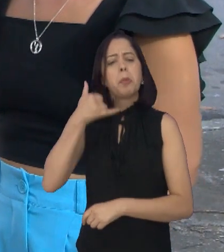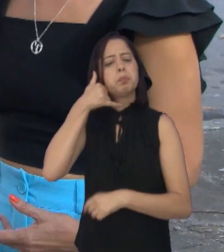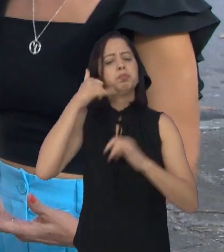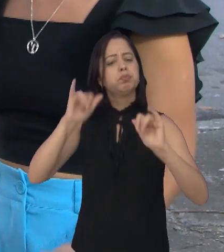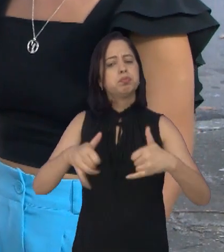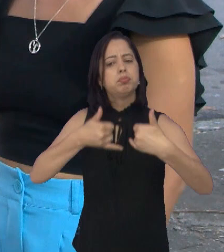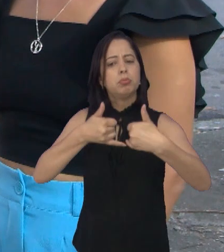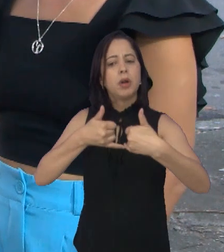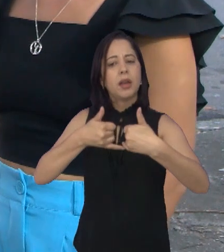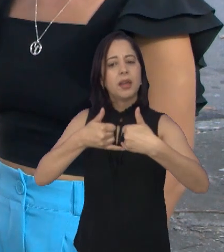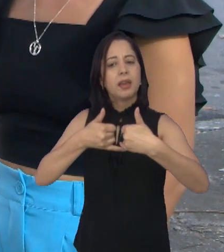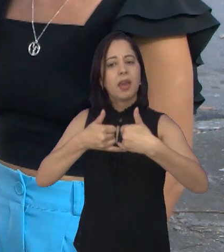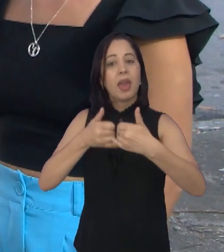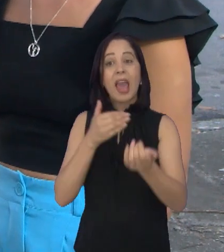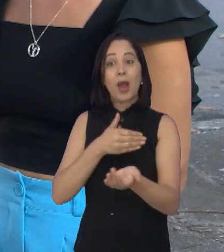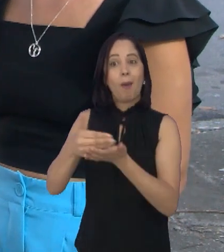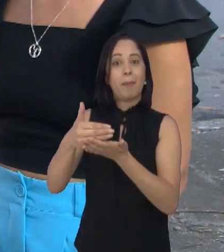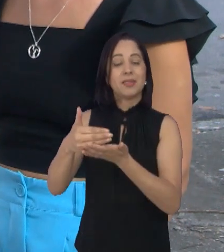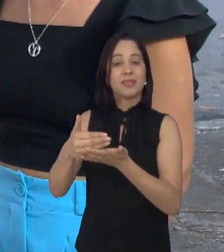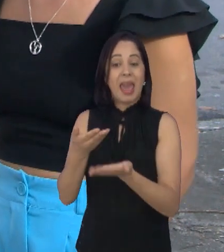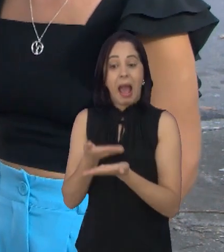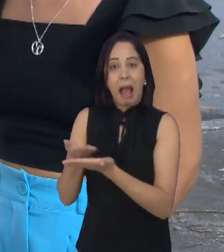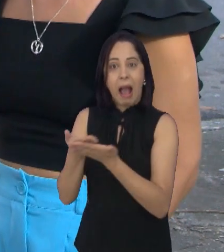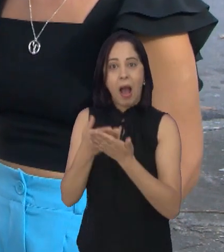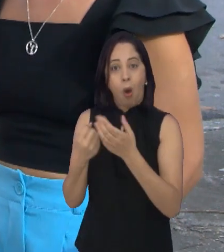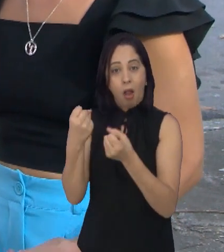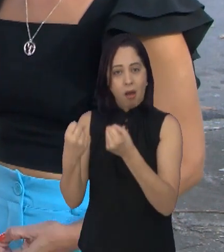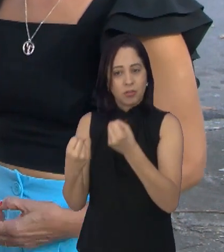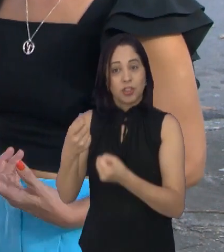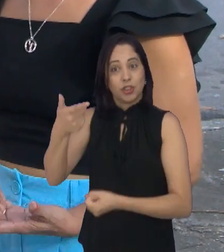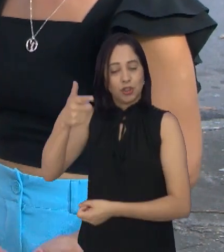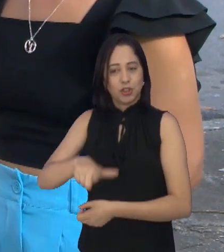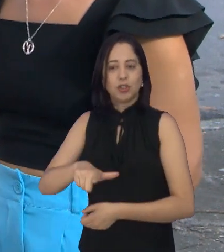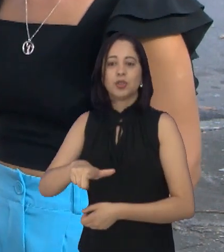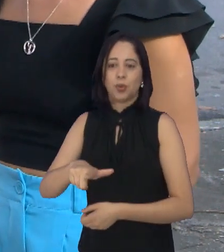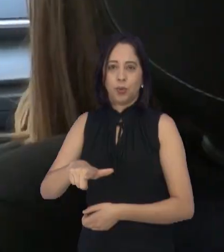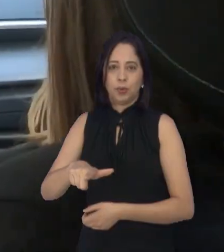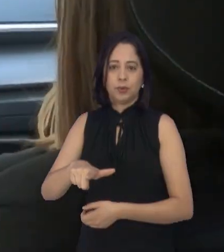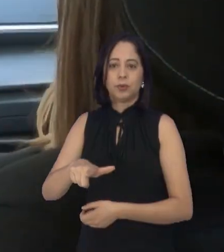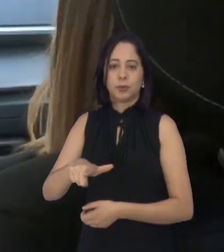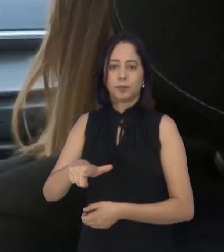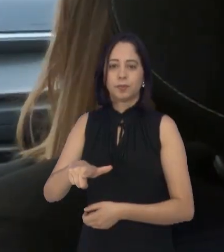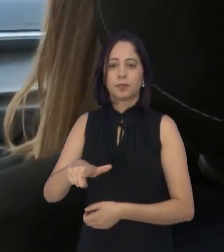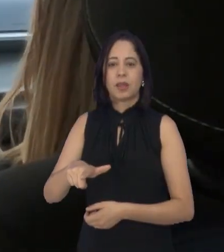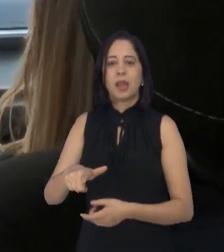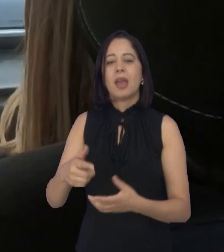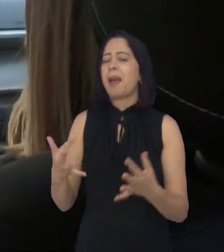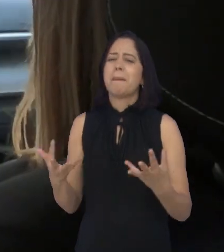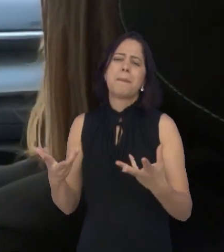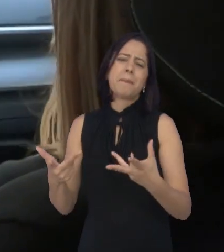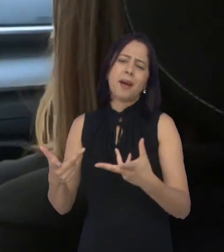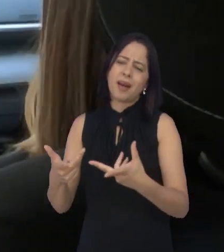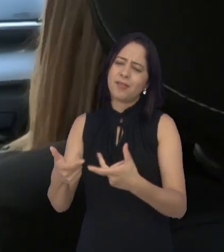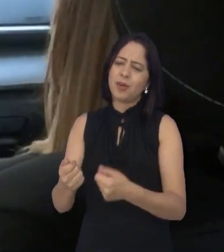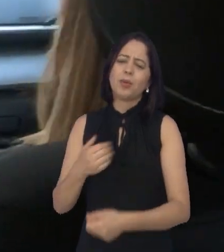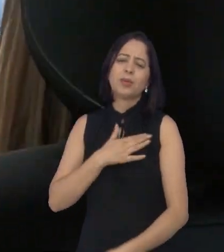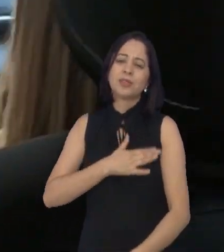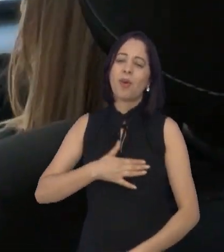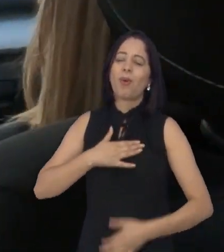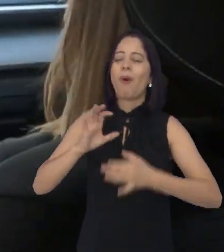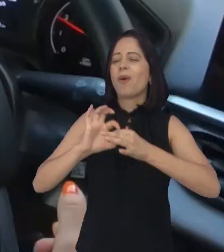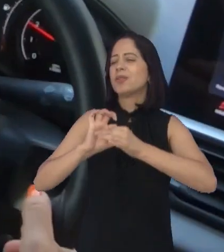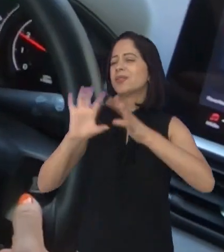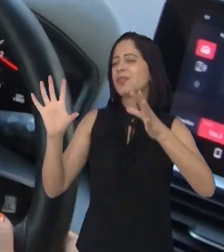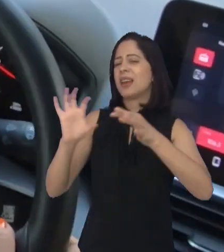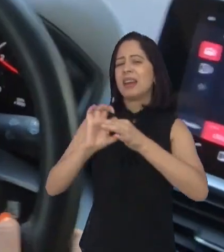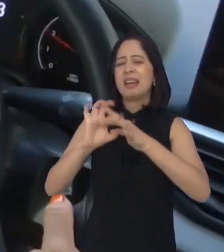e foi a melhor coisa que eu fiz, porque além de voltar a dirigir, que é uma maravilha, porque a liberdade,